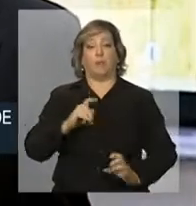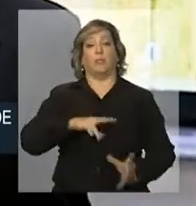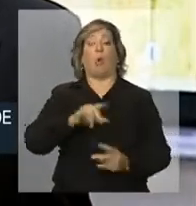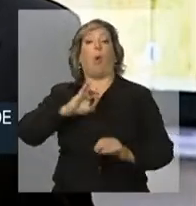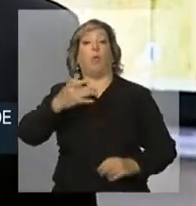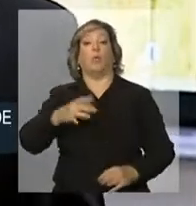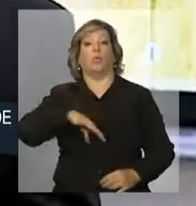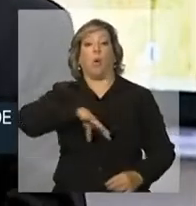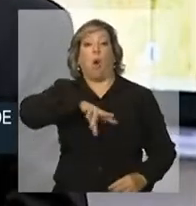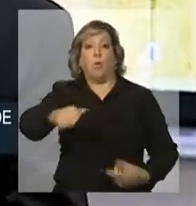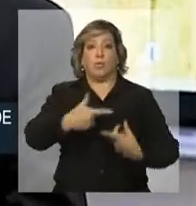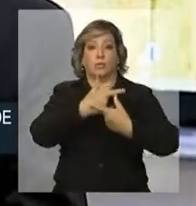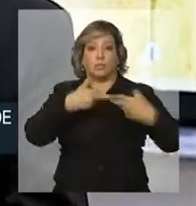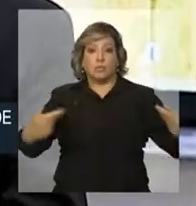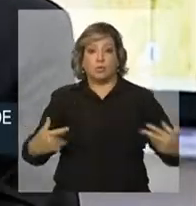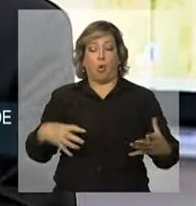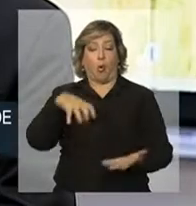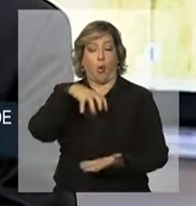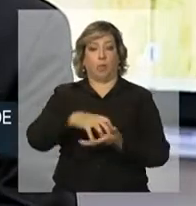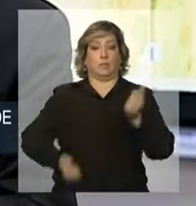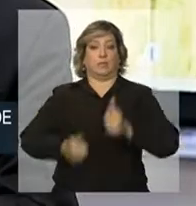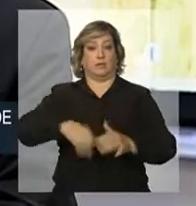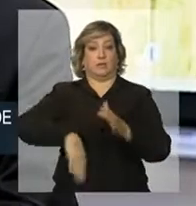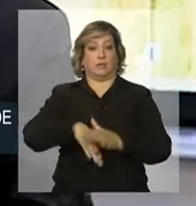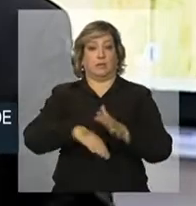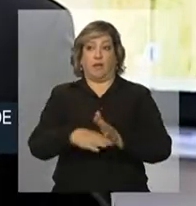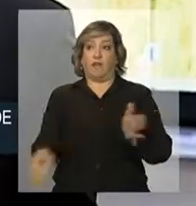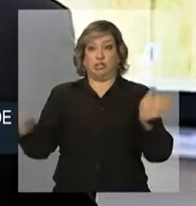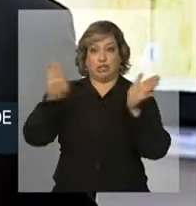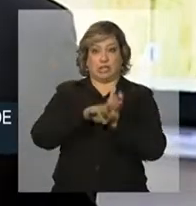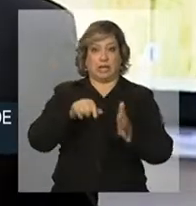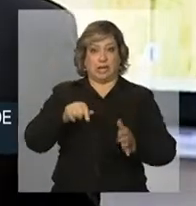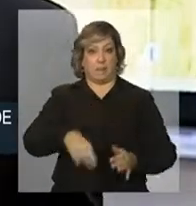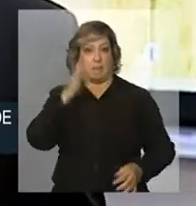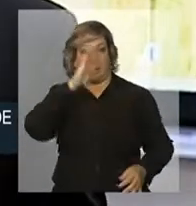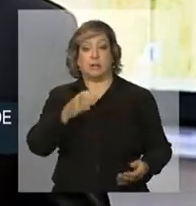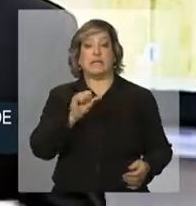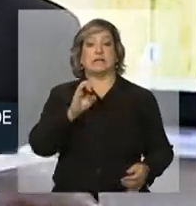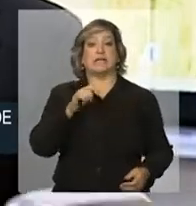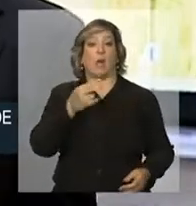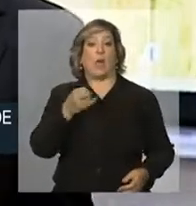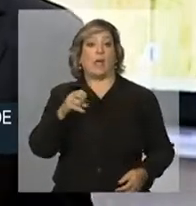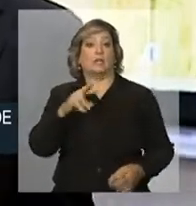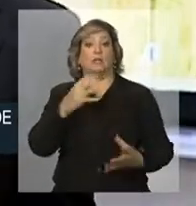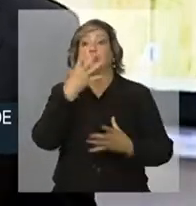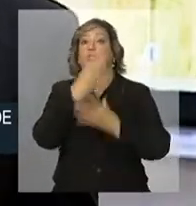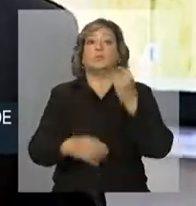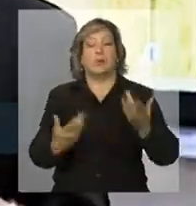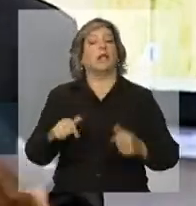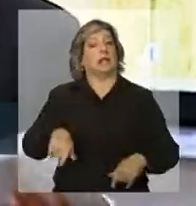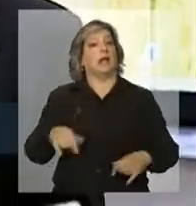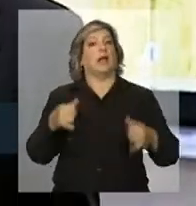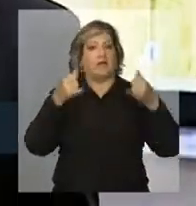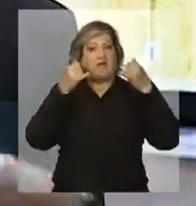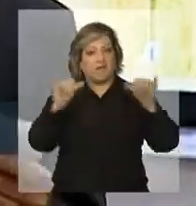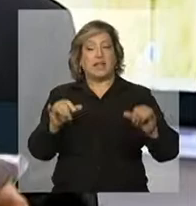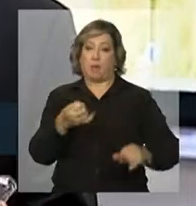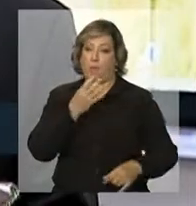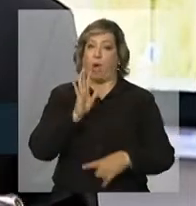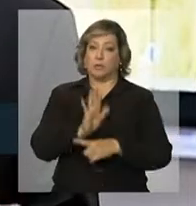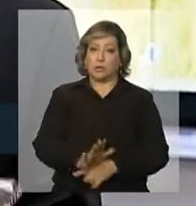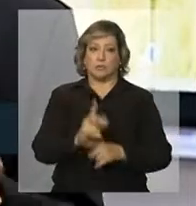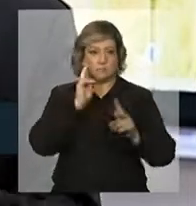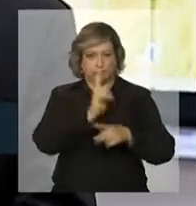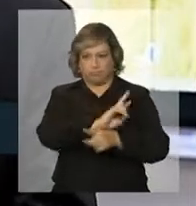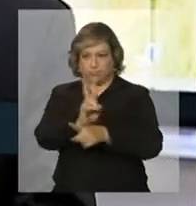delegação estrangeira um time de futebol como esses que estão no Brasil para a Copa das Confederações é claro que são eventos extremos Mas